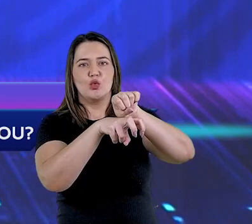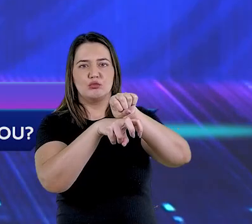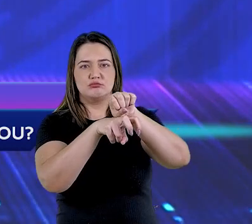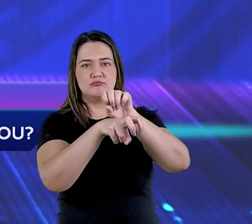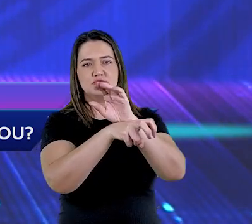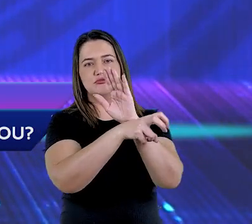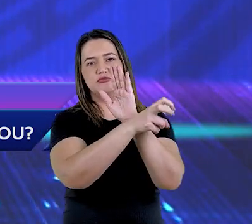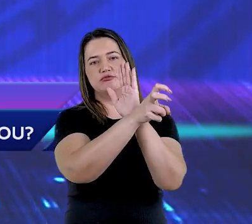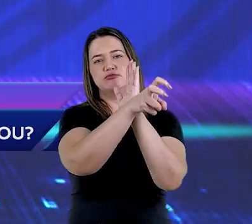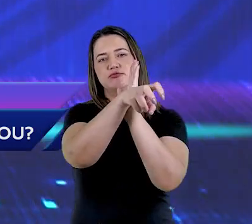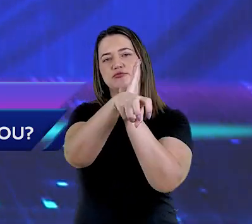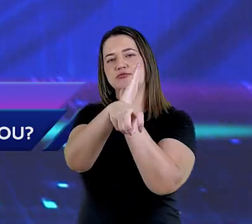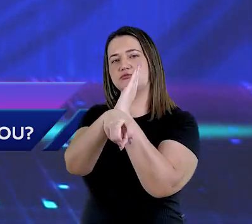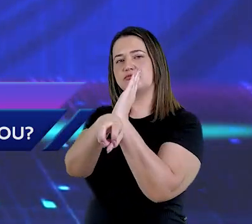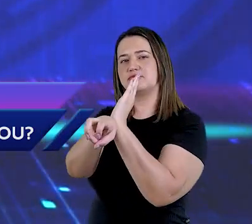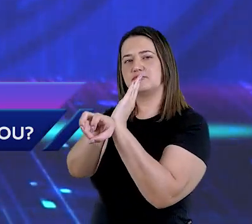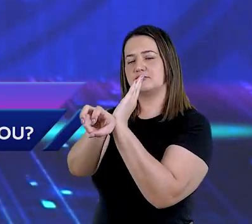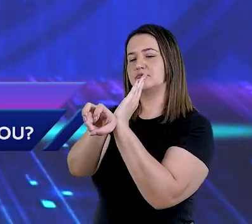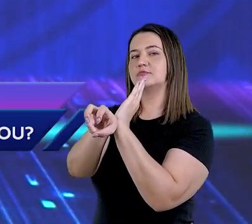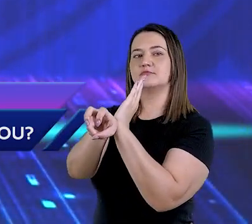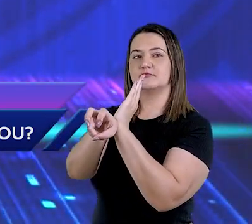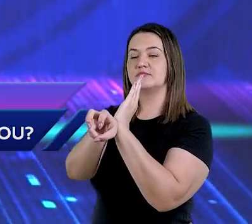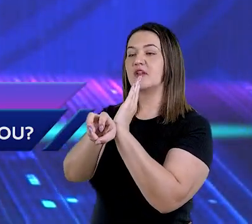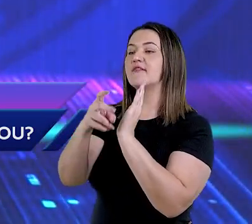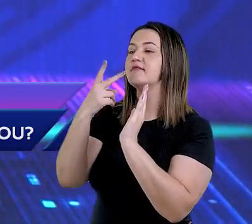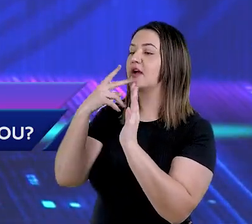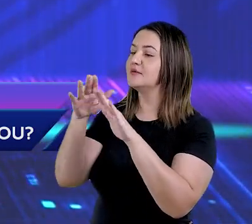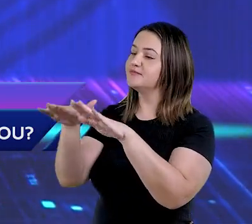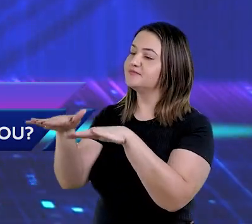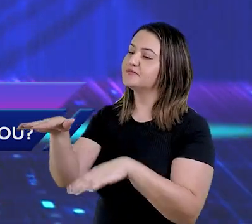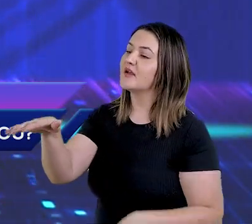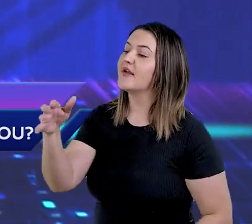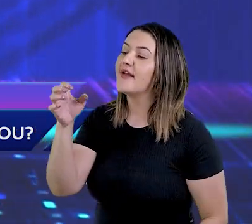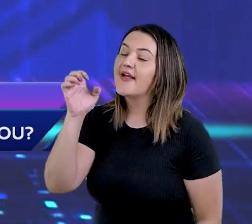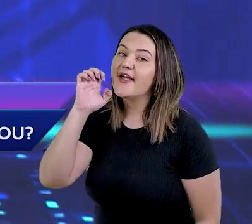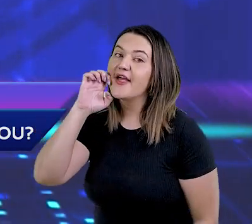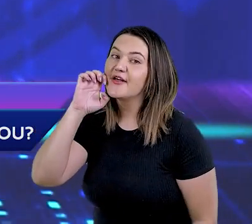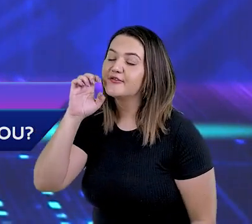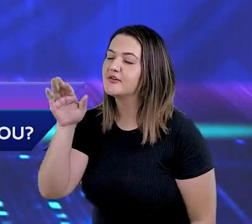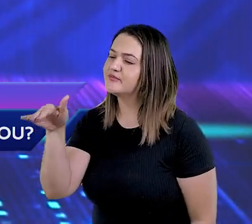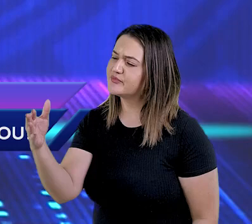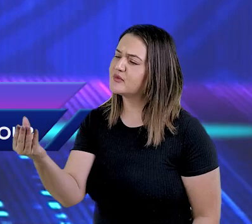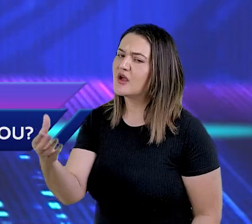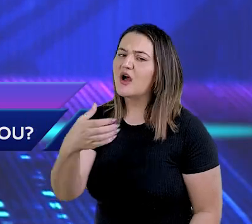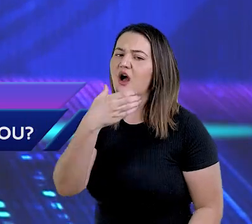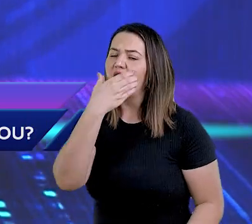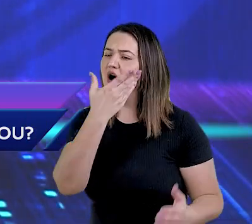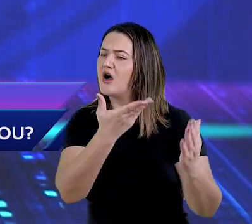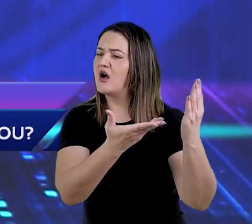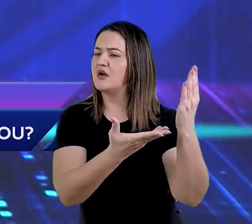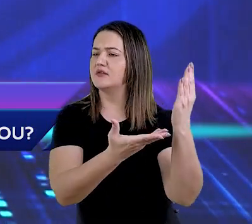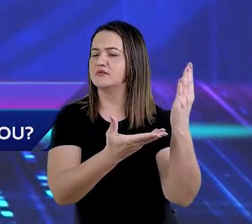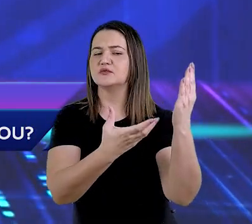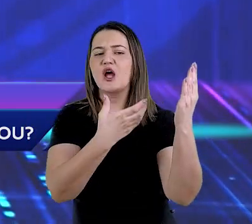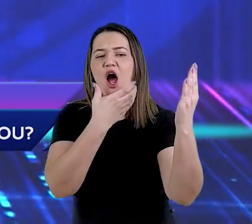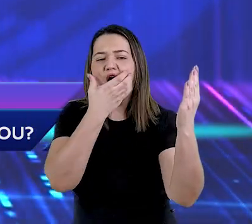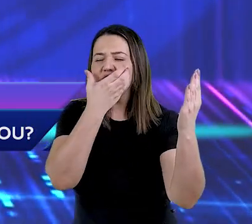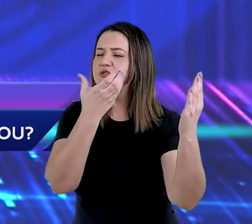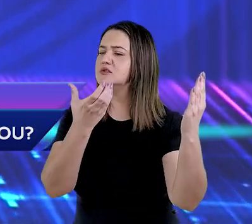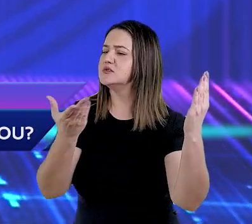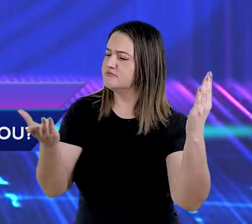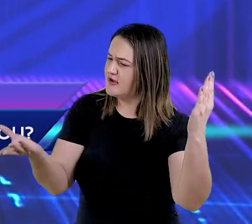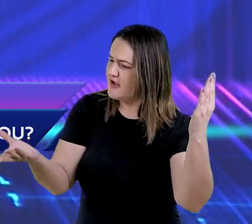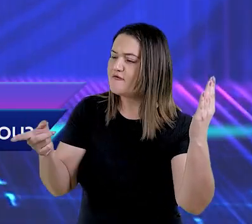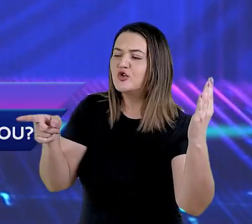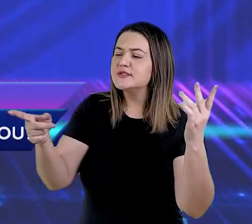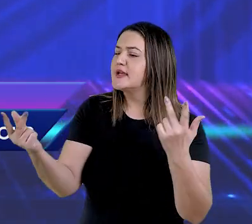no céu. Ele queria ser Deus. E ele fala assim: Eva, coma do fruto e você vai ser como